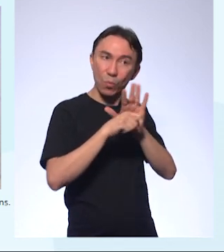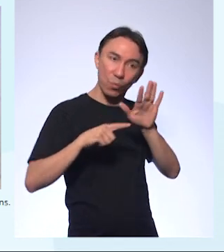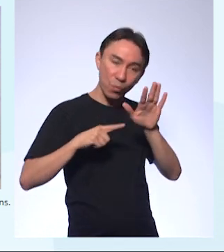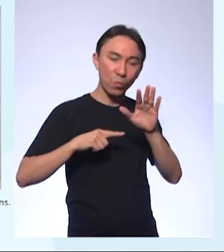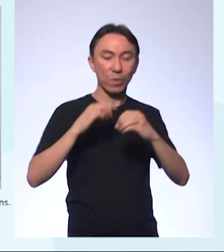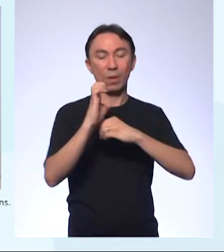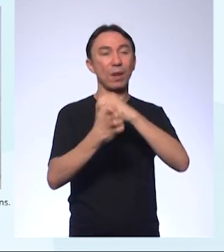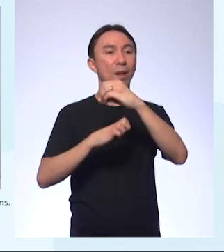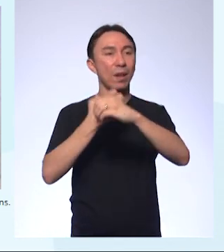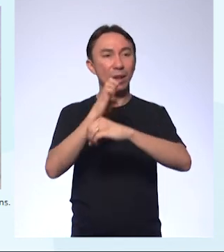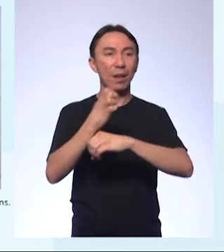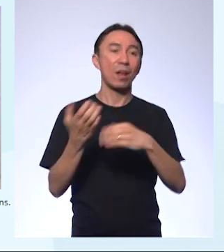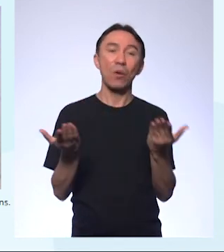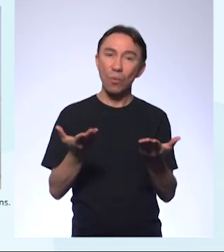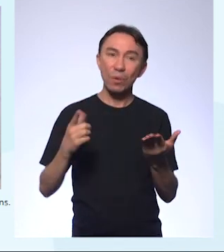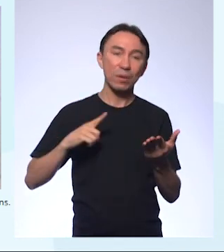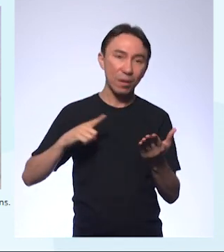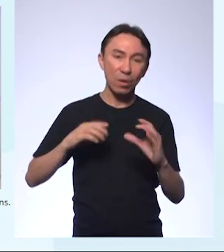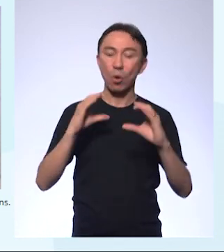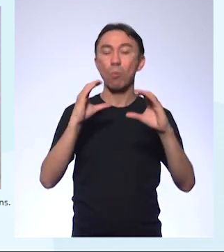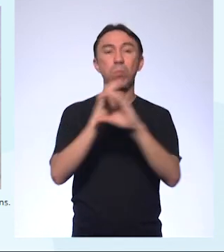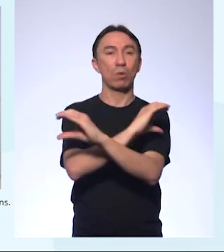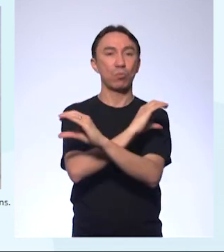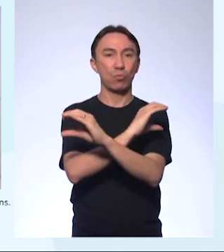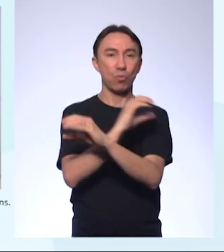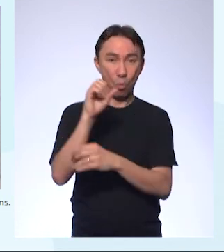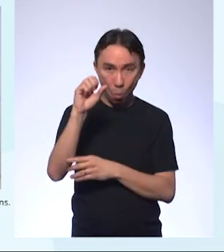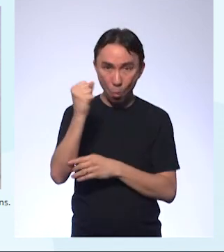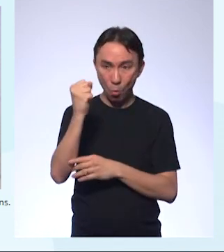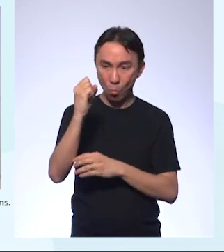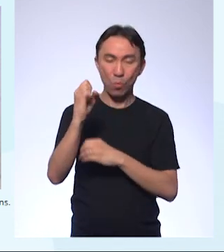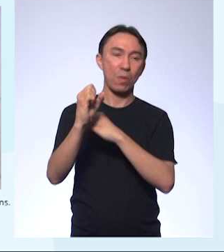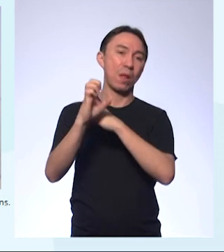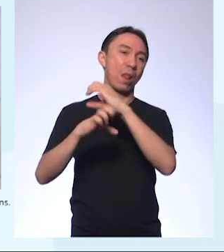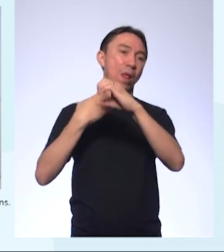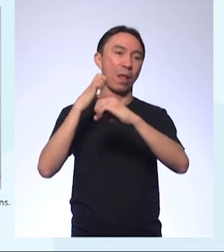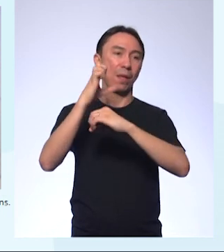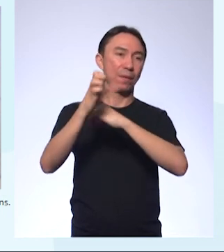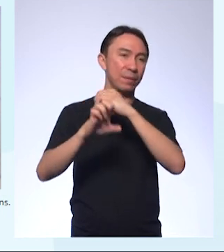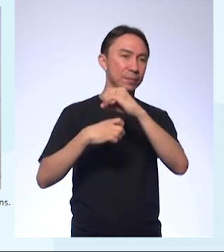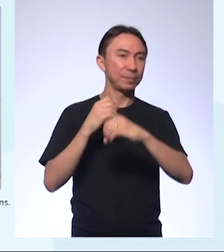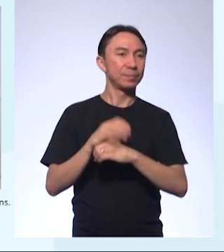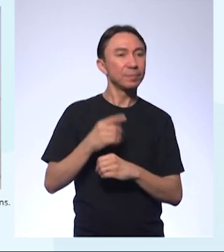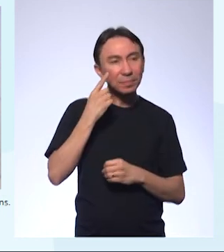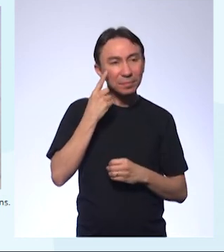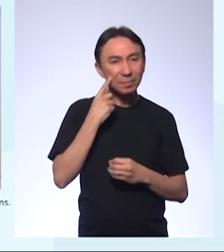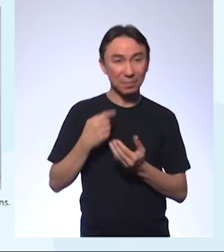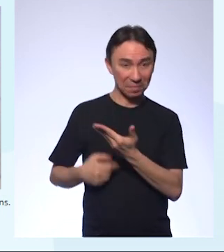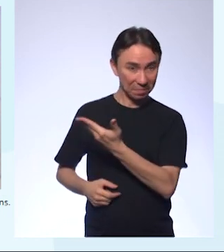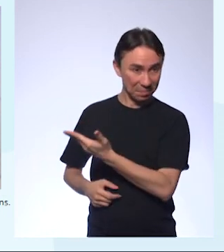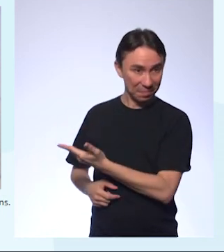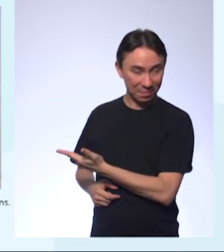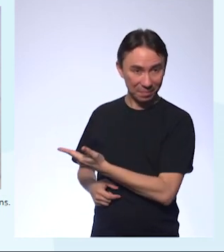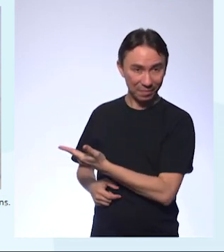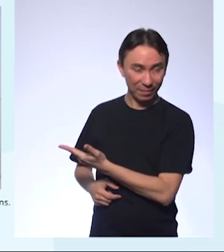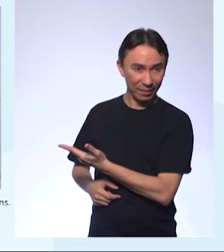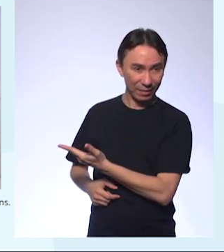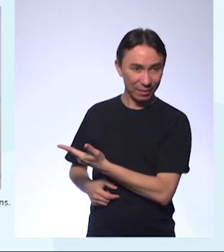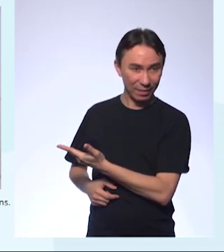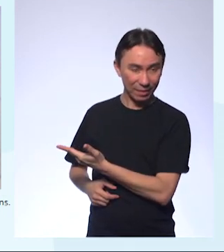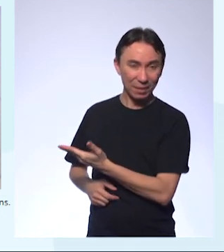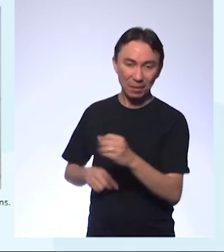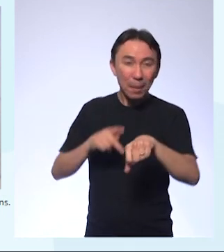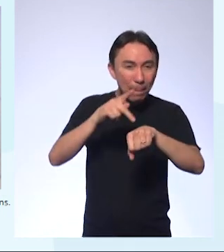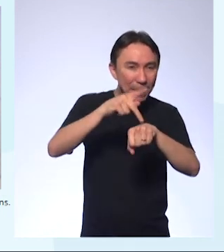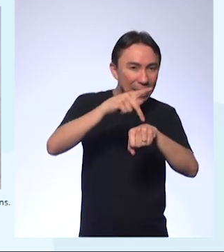ele tem a sua configuração completa. Aí, no cantinho esquerdo, a gente tem uma pedrinha, que é a halita. Seria uma